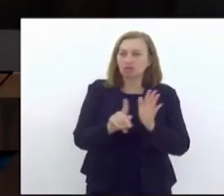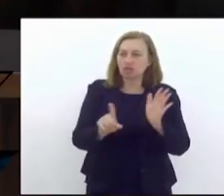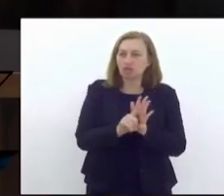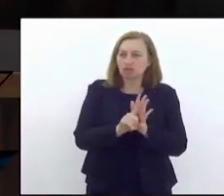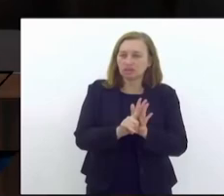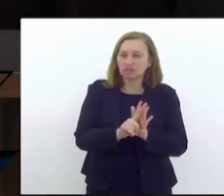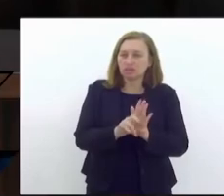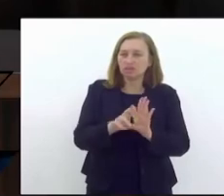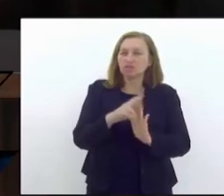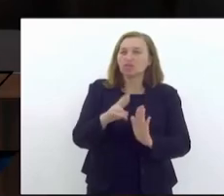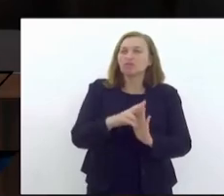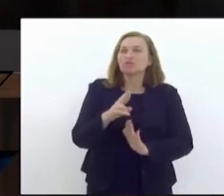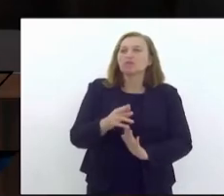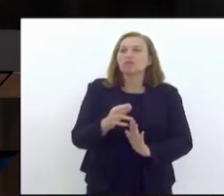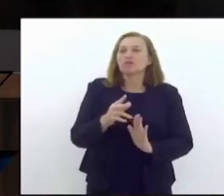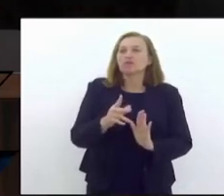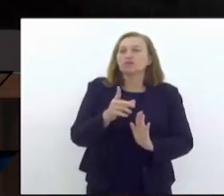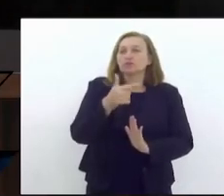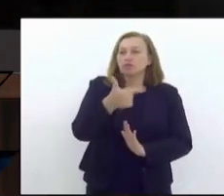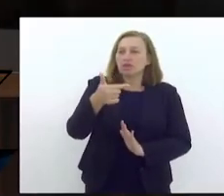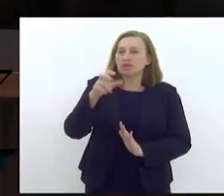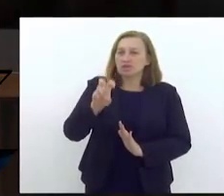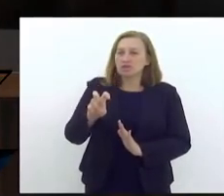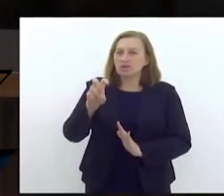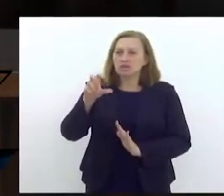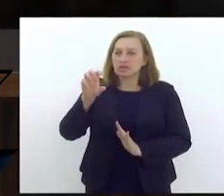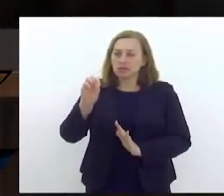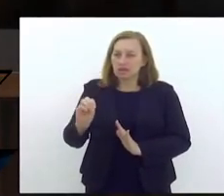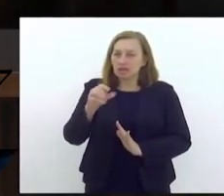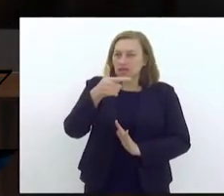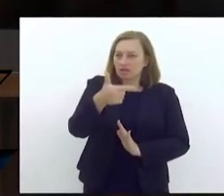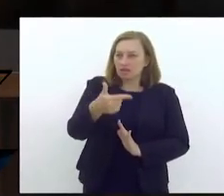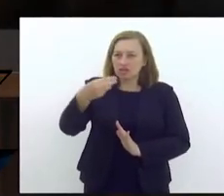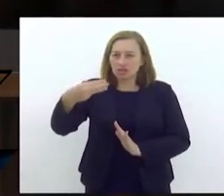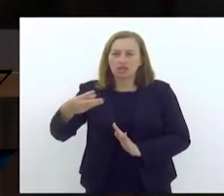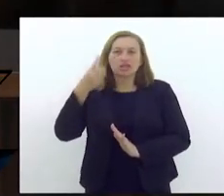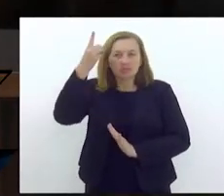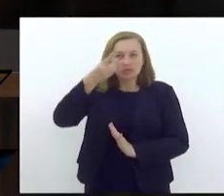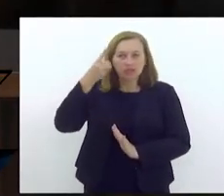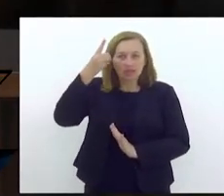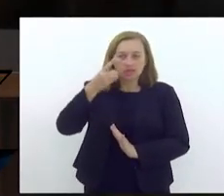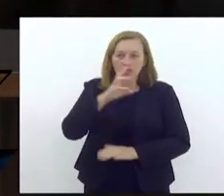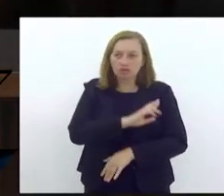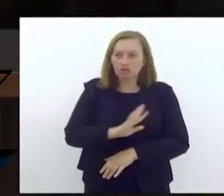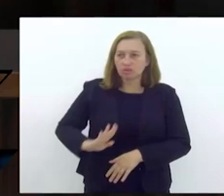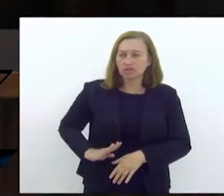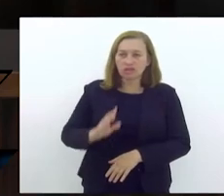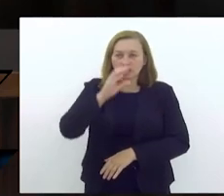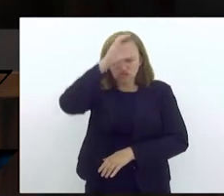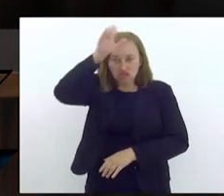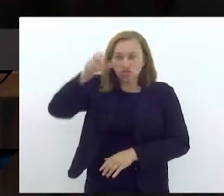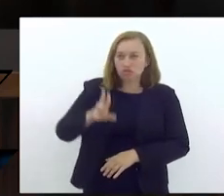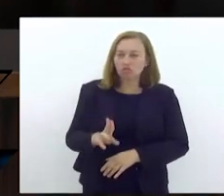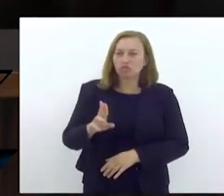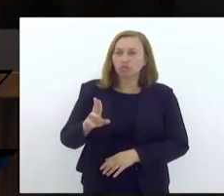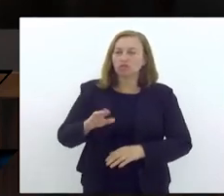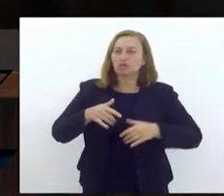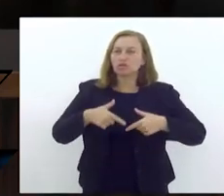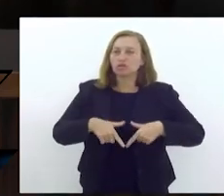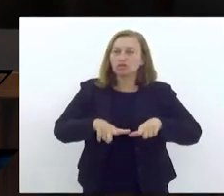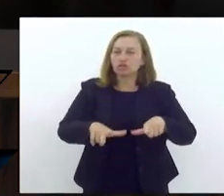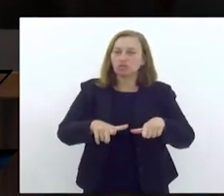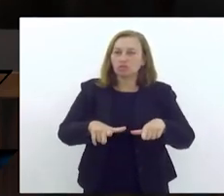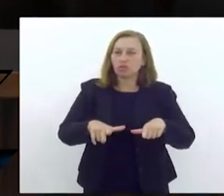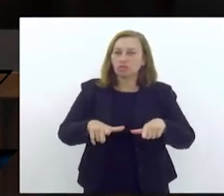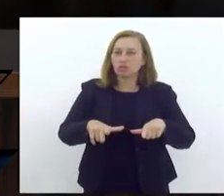projeto de resolução número 250 de 23 de autoria do deputado Rodrigo Bacelar ele te ajudo que institui o diploma em comemoração